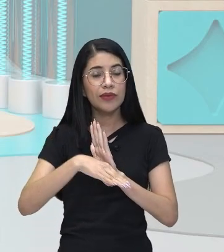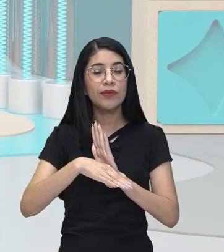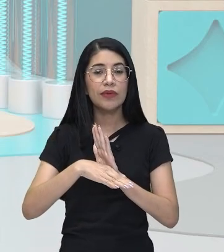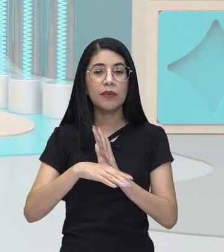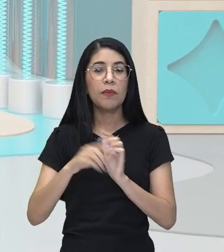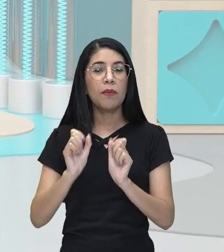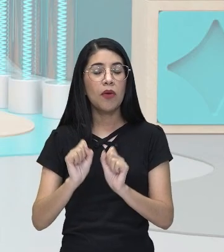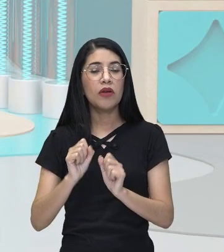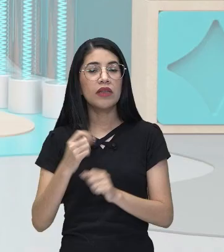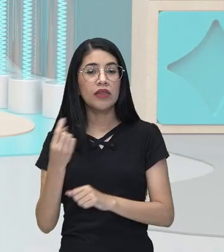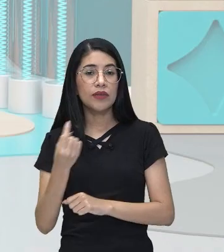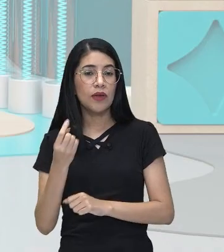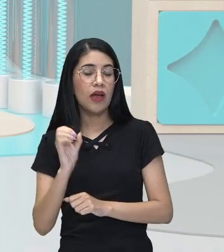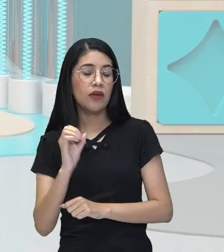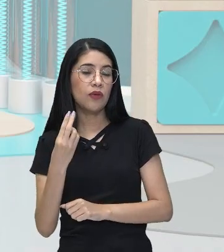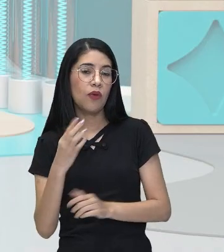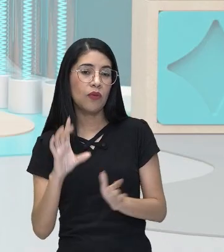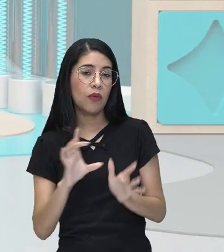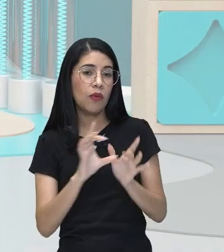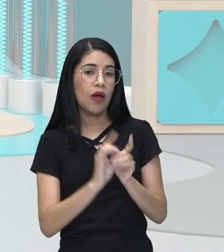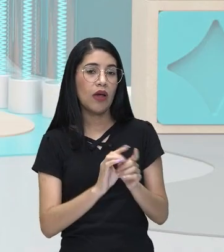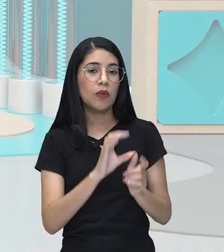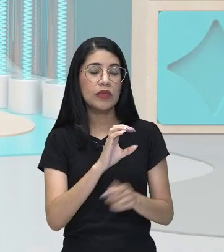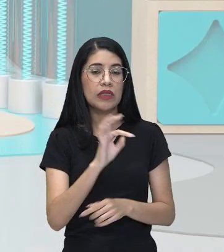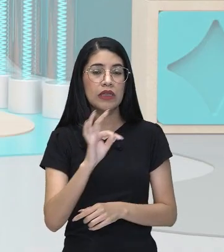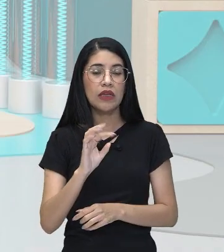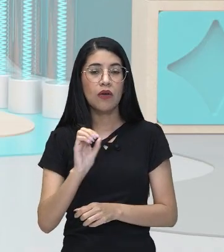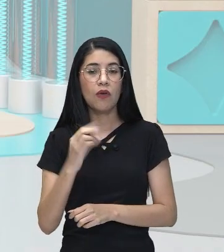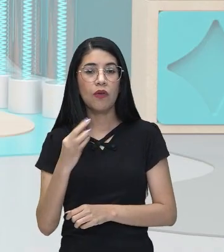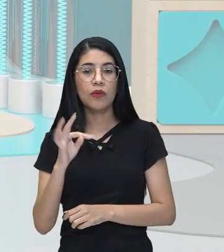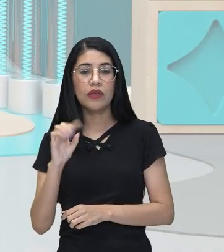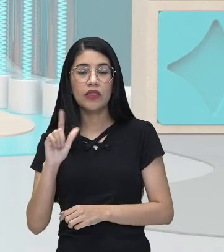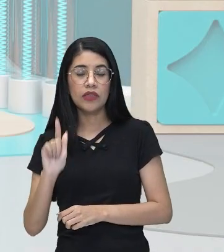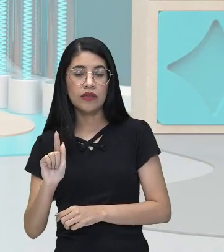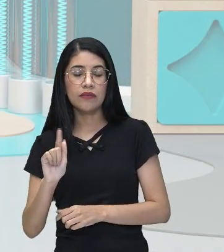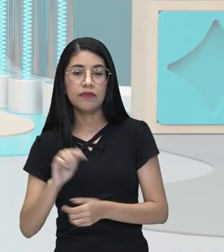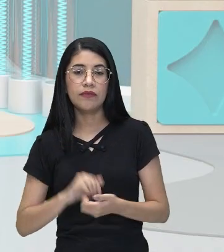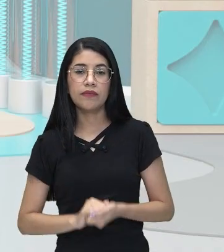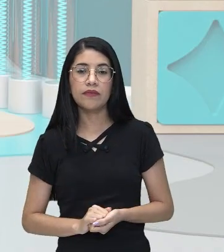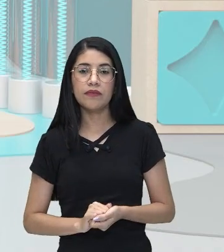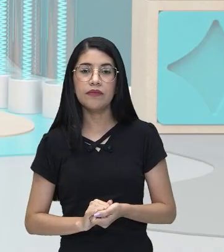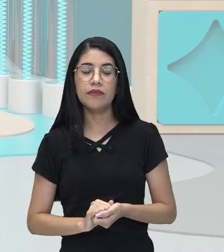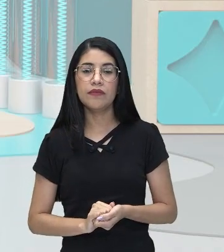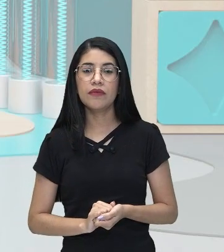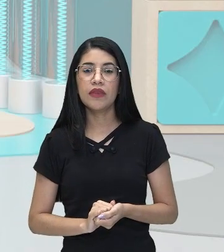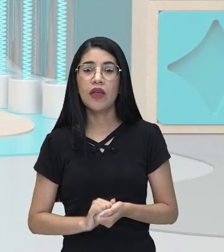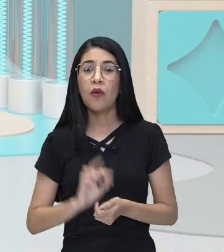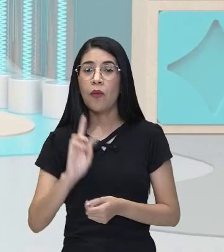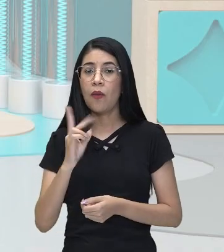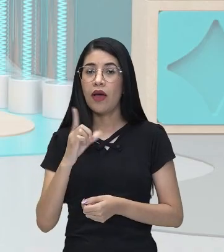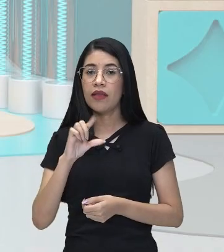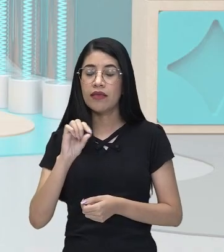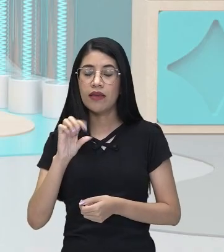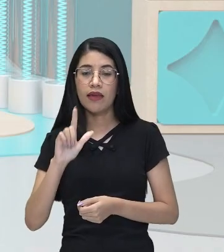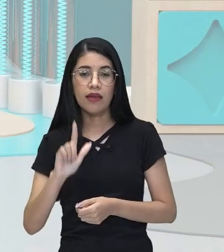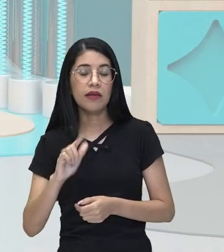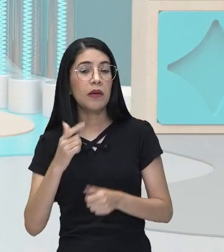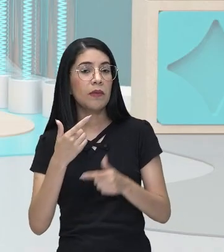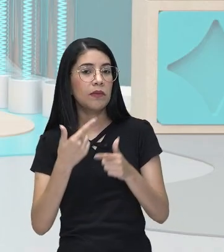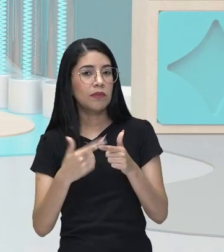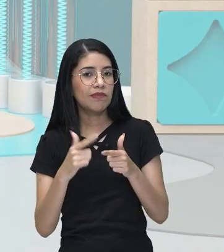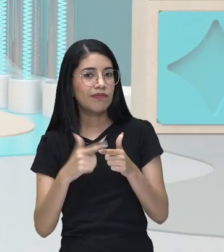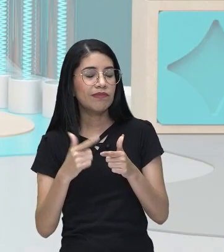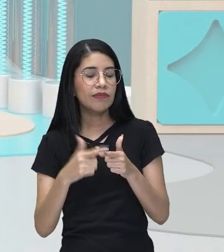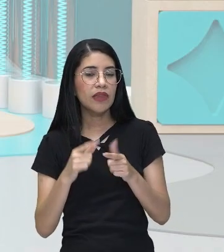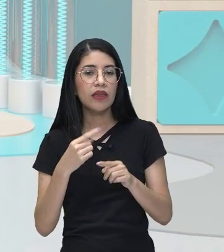ou associada com o colesterol total e o triglicerídeo. O HDL já é um problema, né? Porque